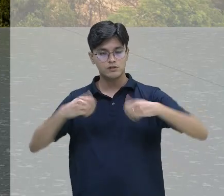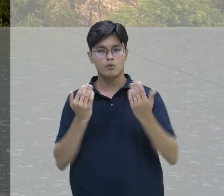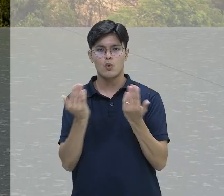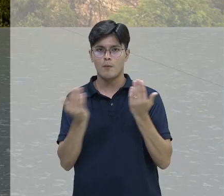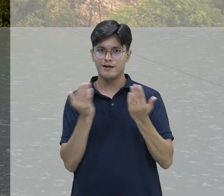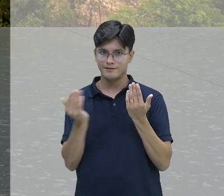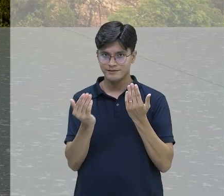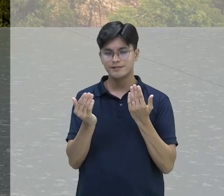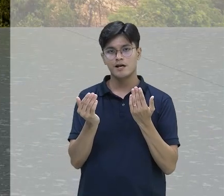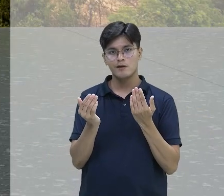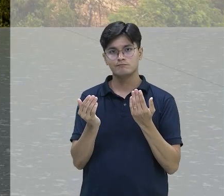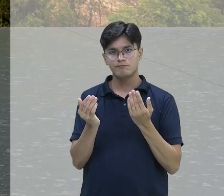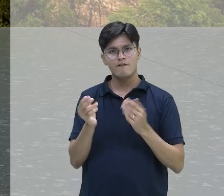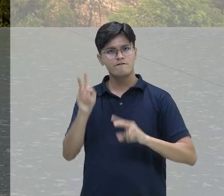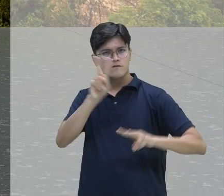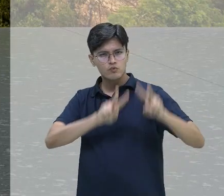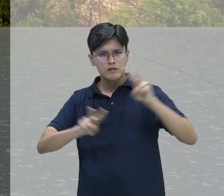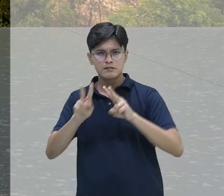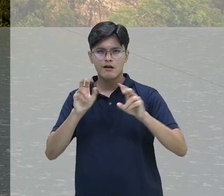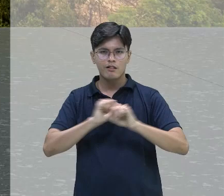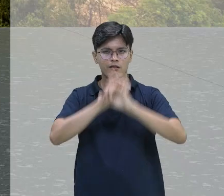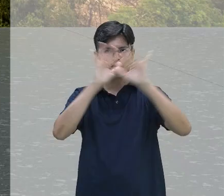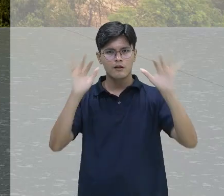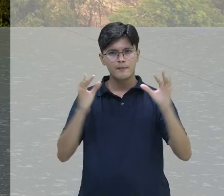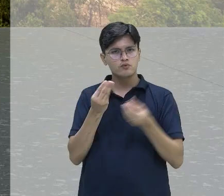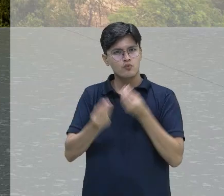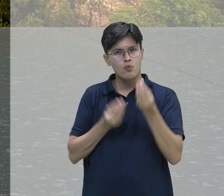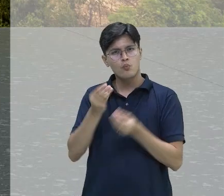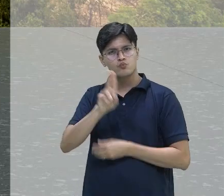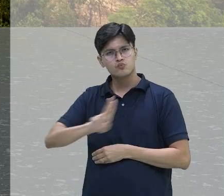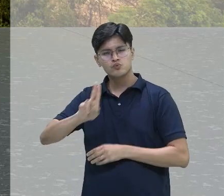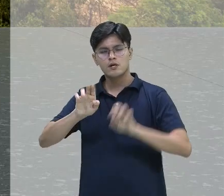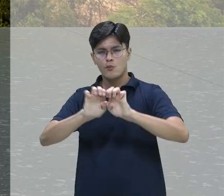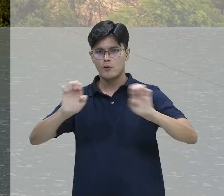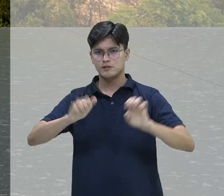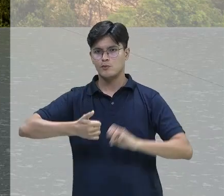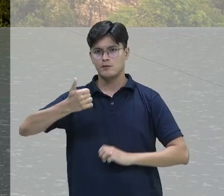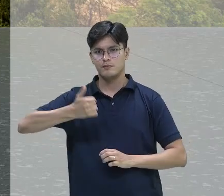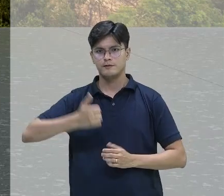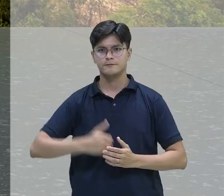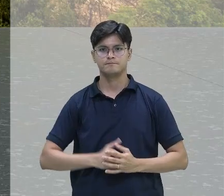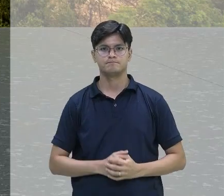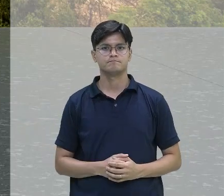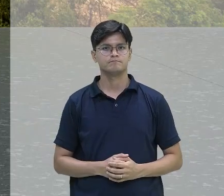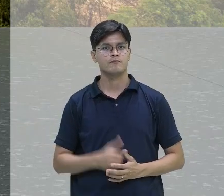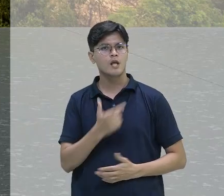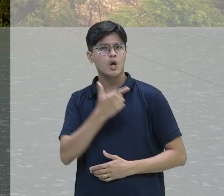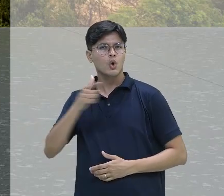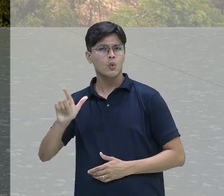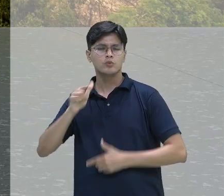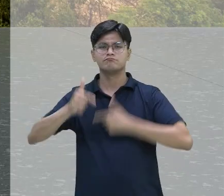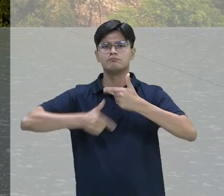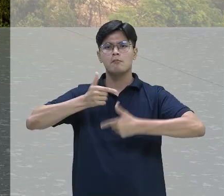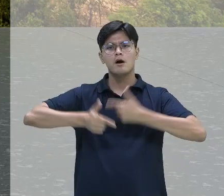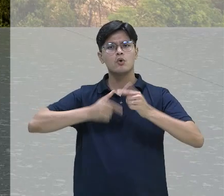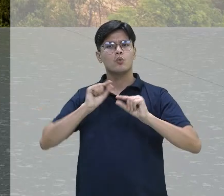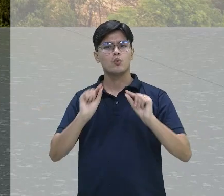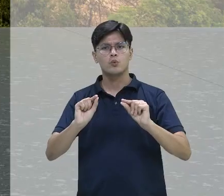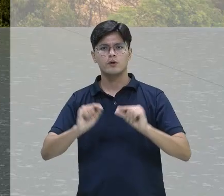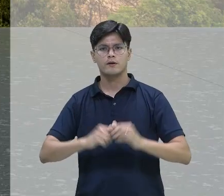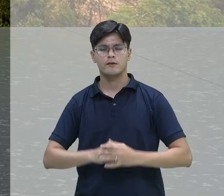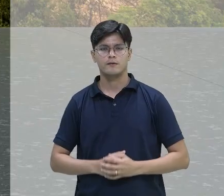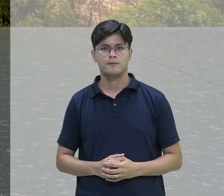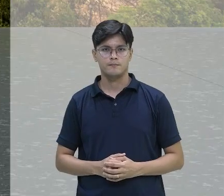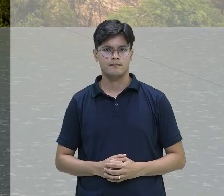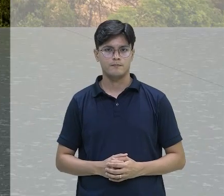essa situação, problema aí, tá bom? Por meio da equação do primeiro grau. E tá qual bom? é essa outra atividade, professor? Bom, a primeira nós mostramos para vocês que é a